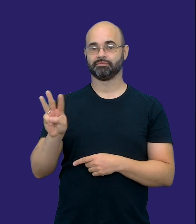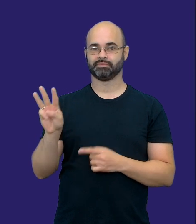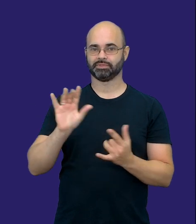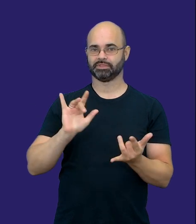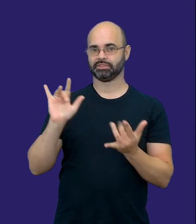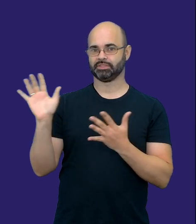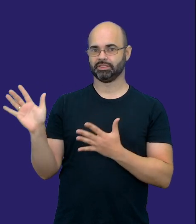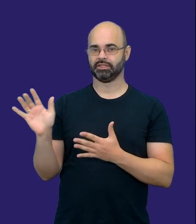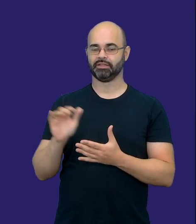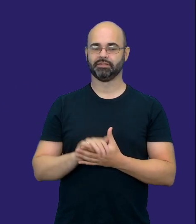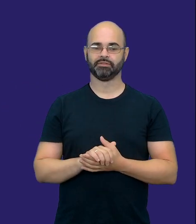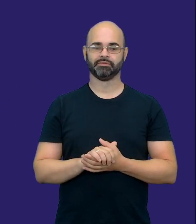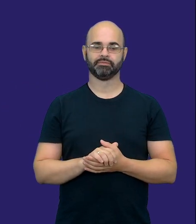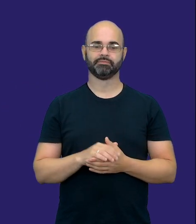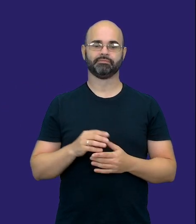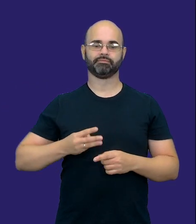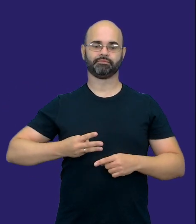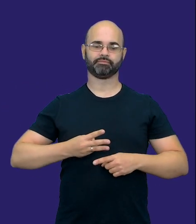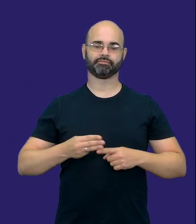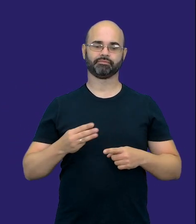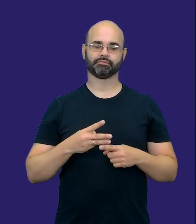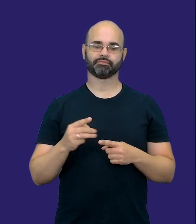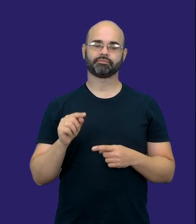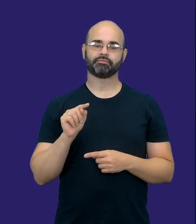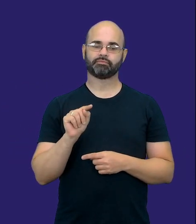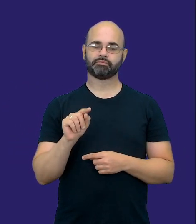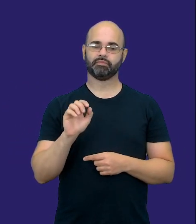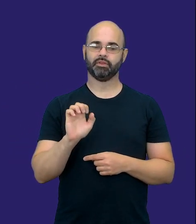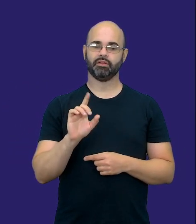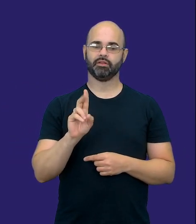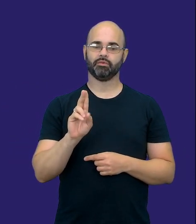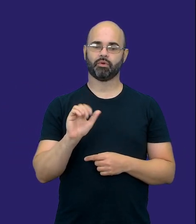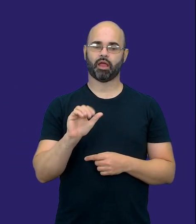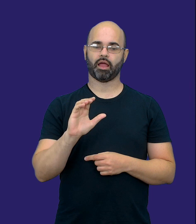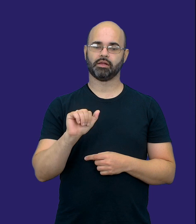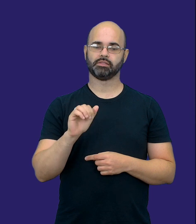efap.educação, sem ser cedilha, sem o tio,